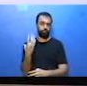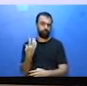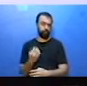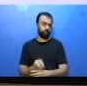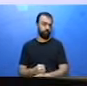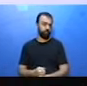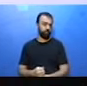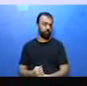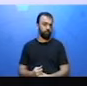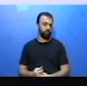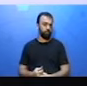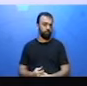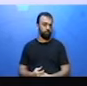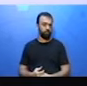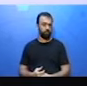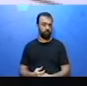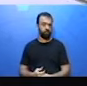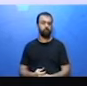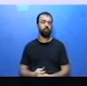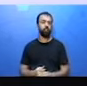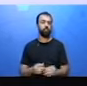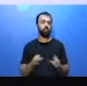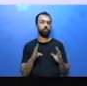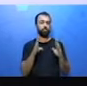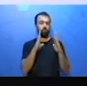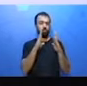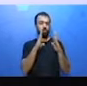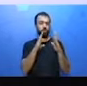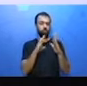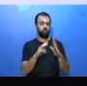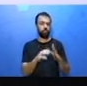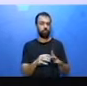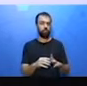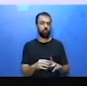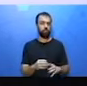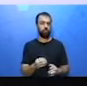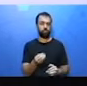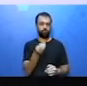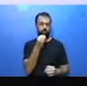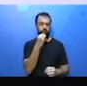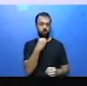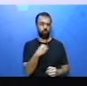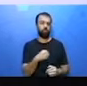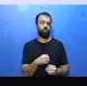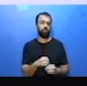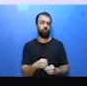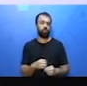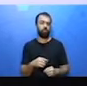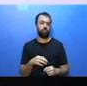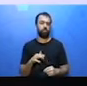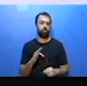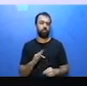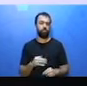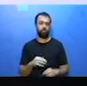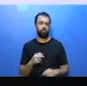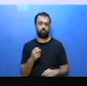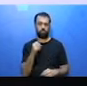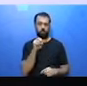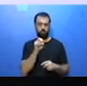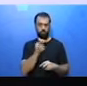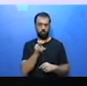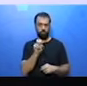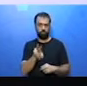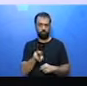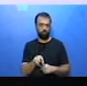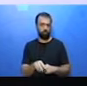crianças tá olha lá o que menos ocorreu a intoxicação depois a queda depois